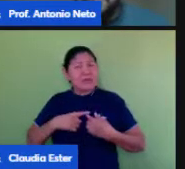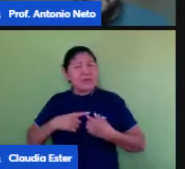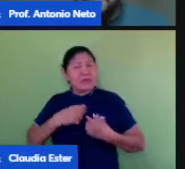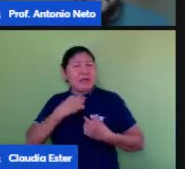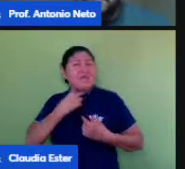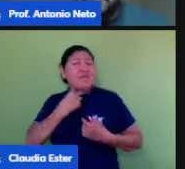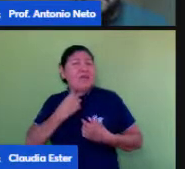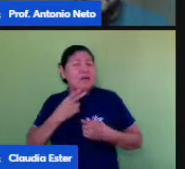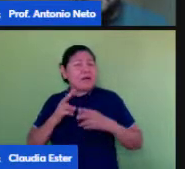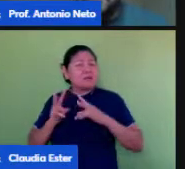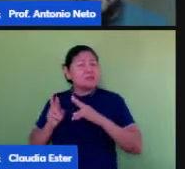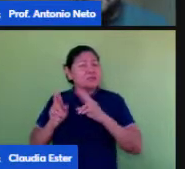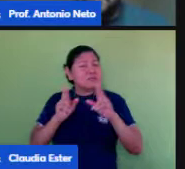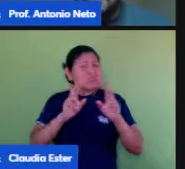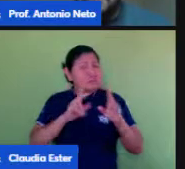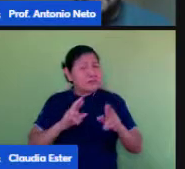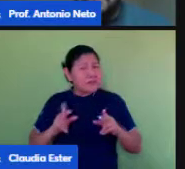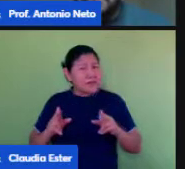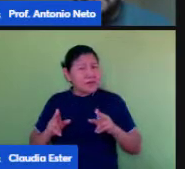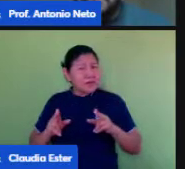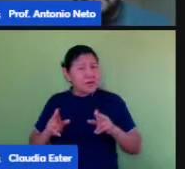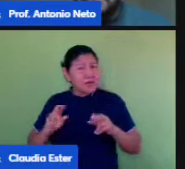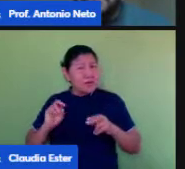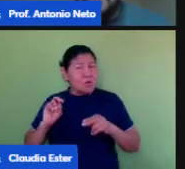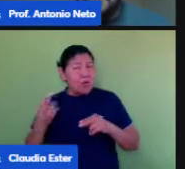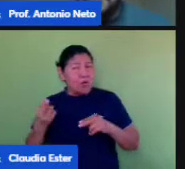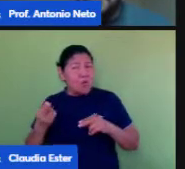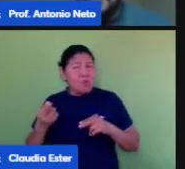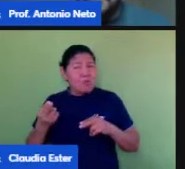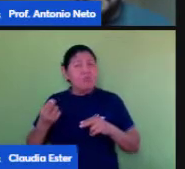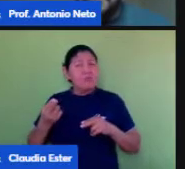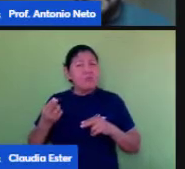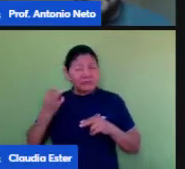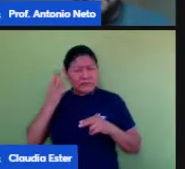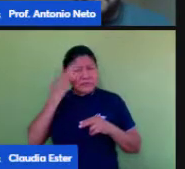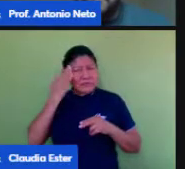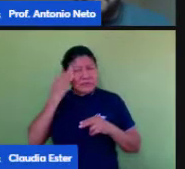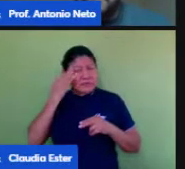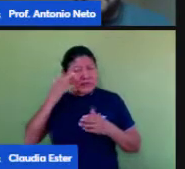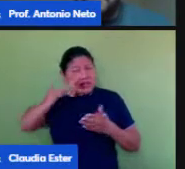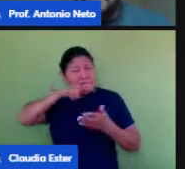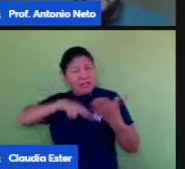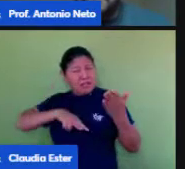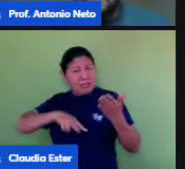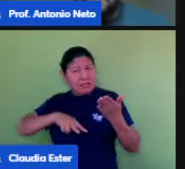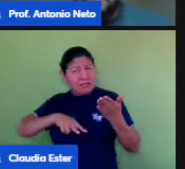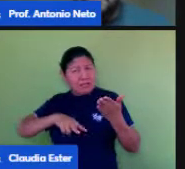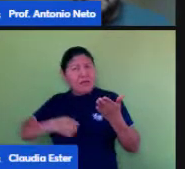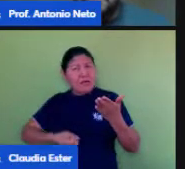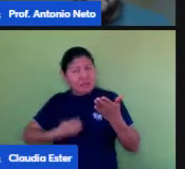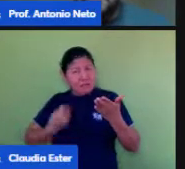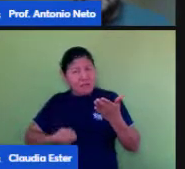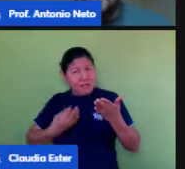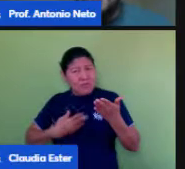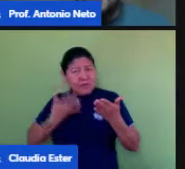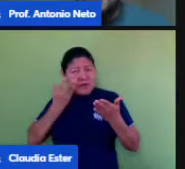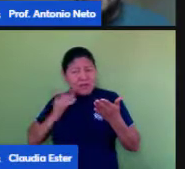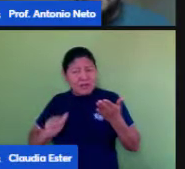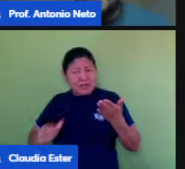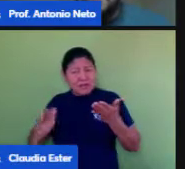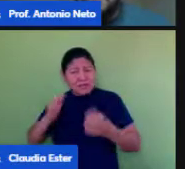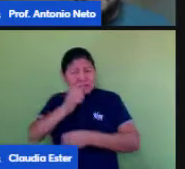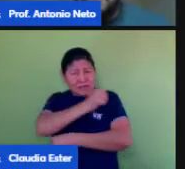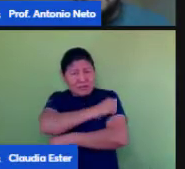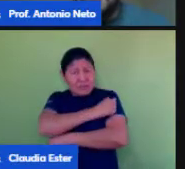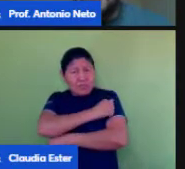diferente quando eu estou fazendo a leitura? Ou o aluno sabe ler? Independente se é poema, ele tem a compreensão da